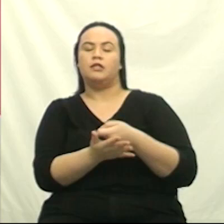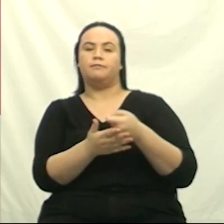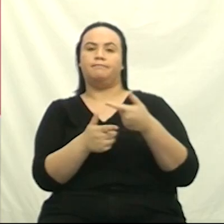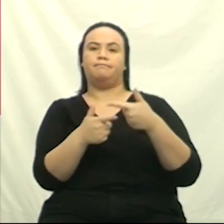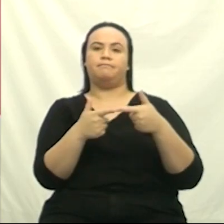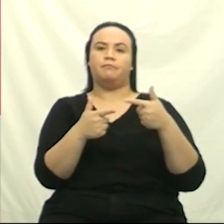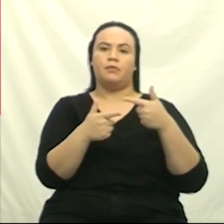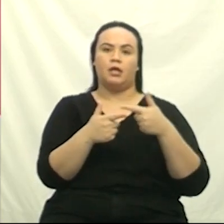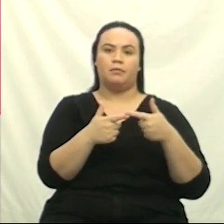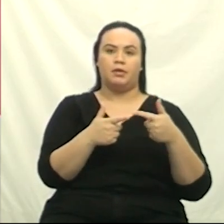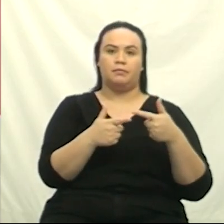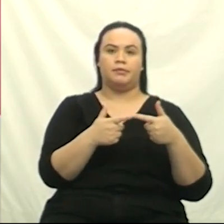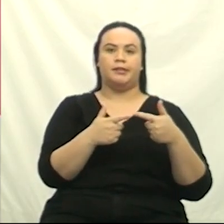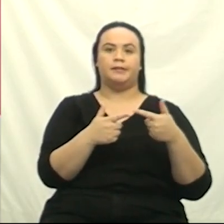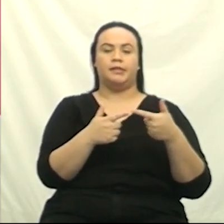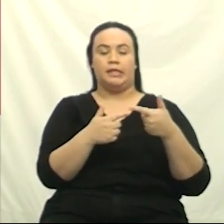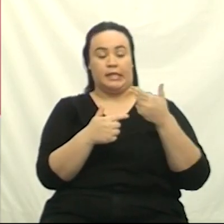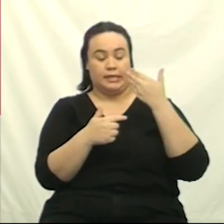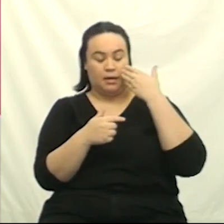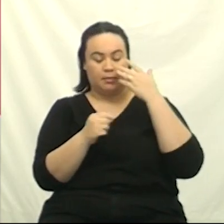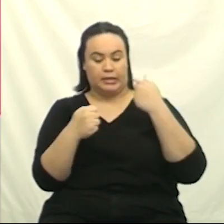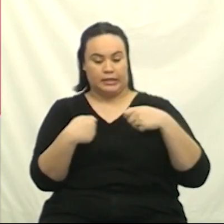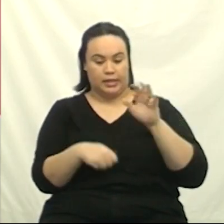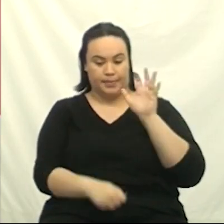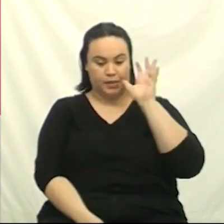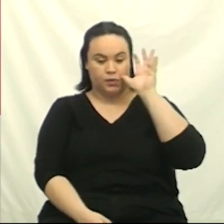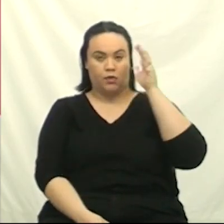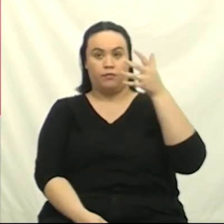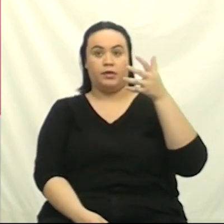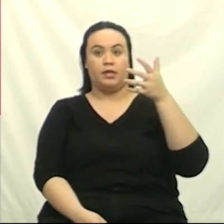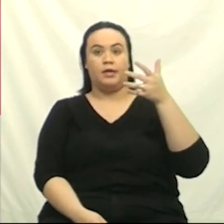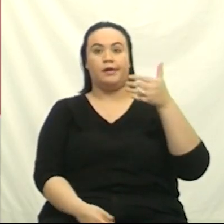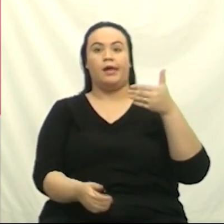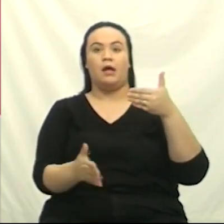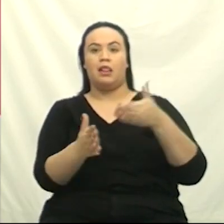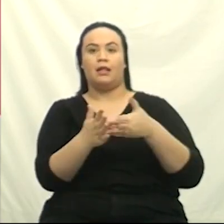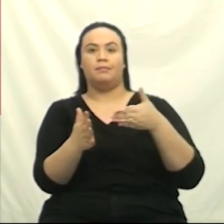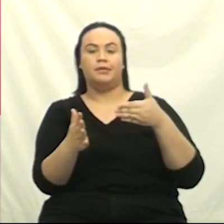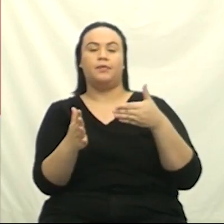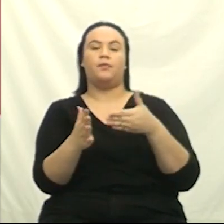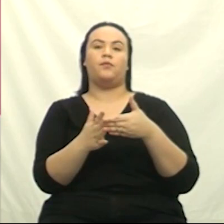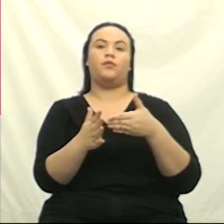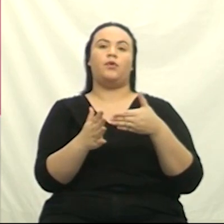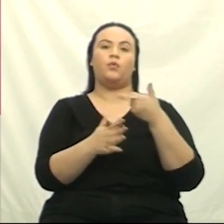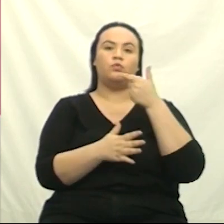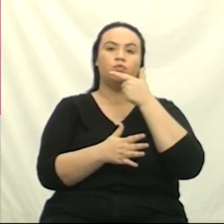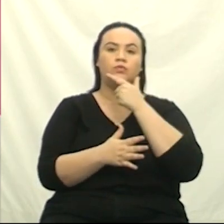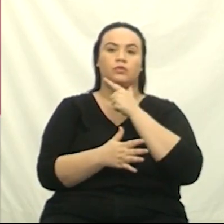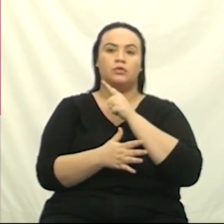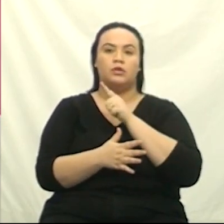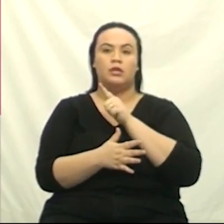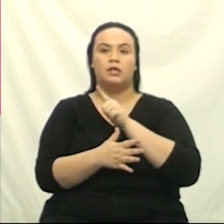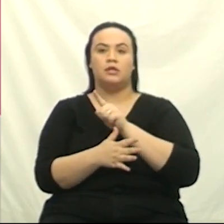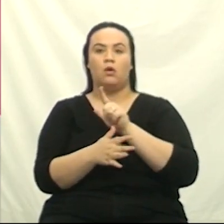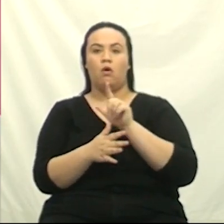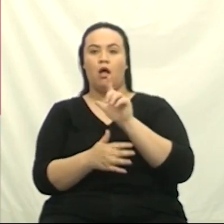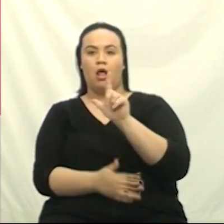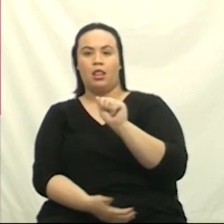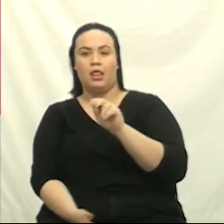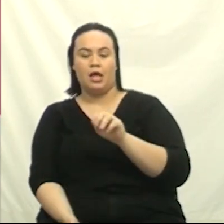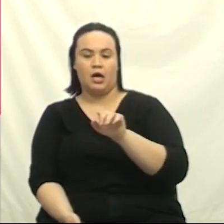crescente onde sabemos também que a grande dificuldade para que possam ter os laudos fechados